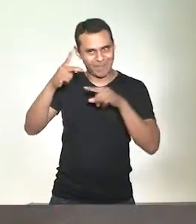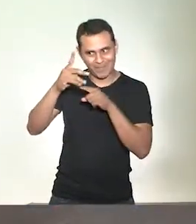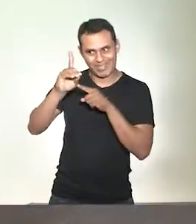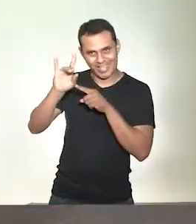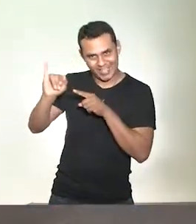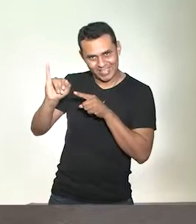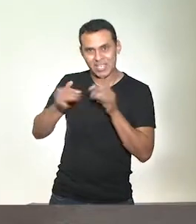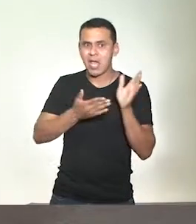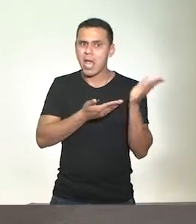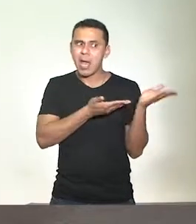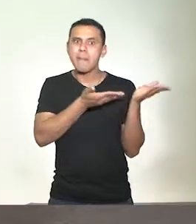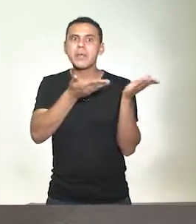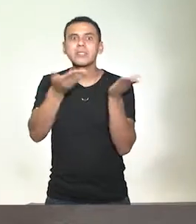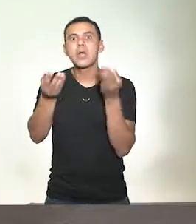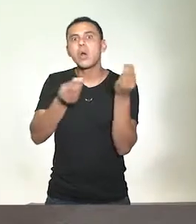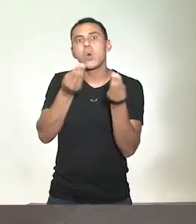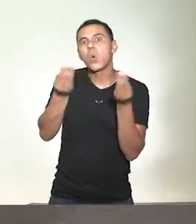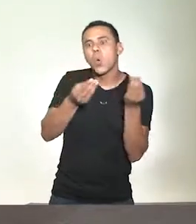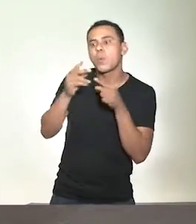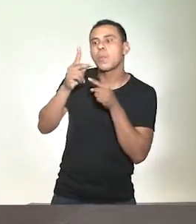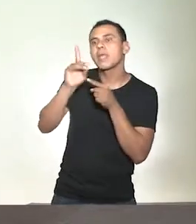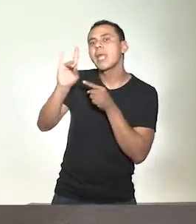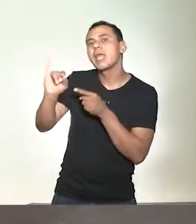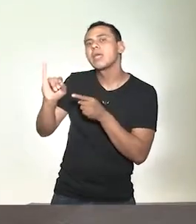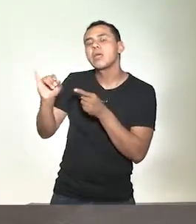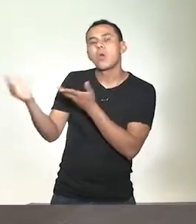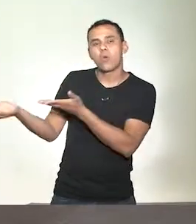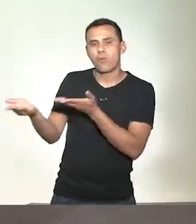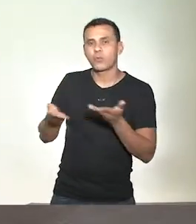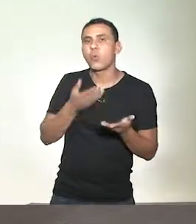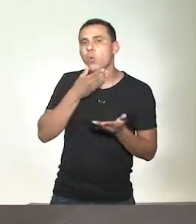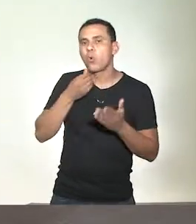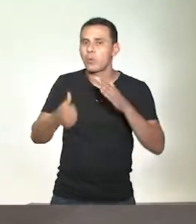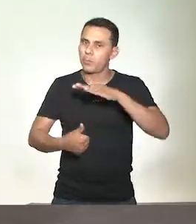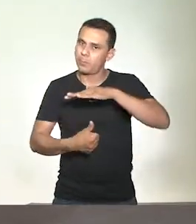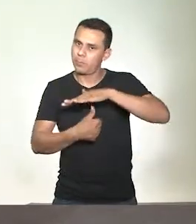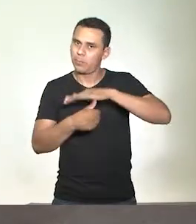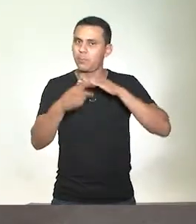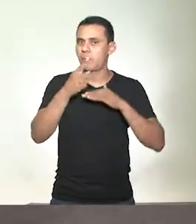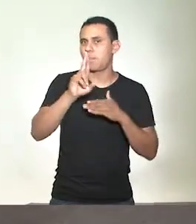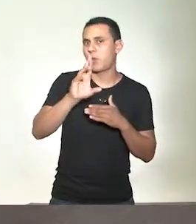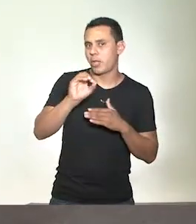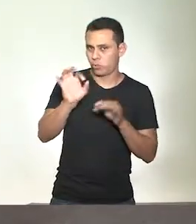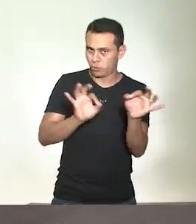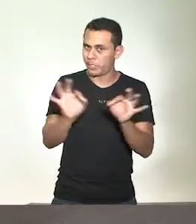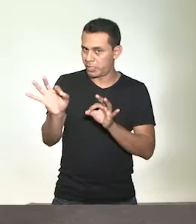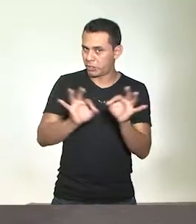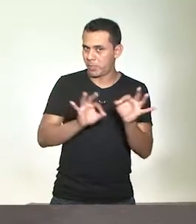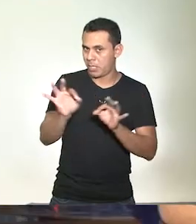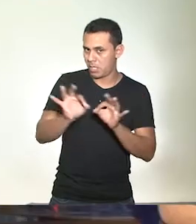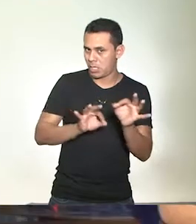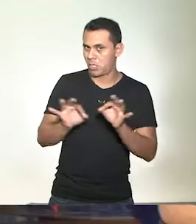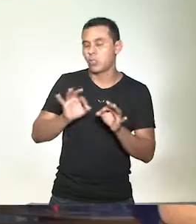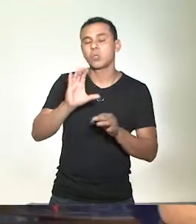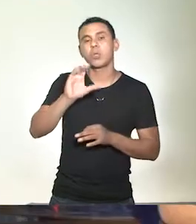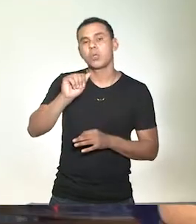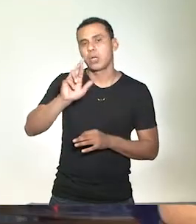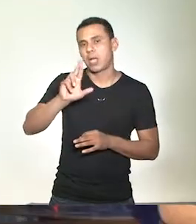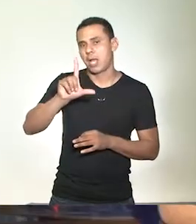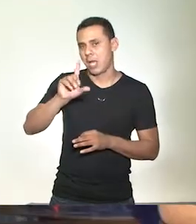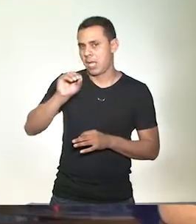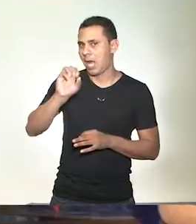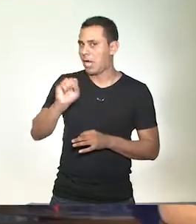e nos apresentar Como funciona o PDI nós convidamos o pró-reitor de planejamento Professor Carlos Augusto Matos de Carvalho